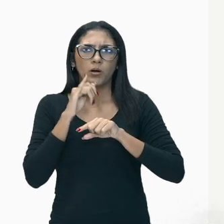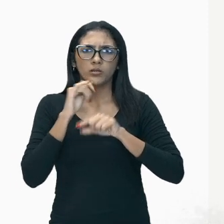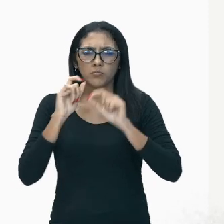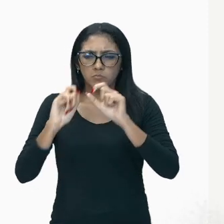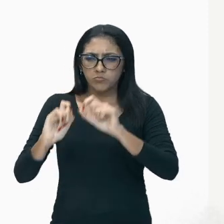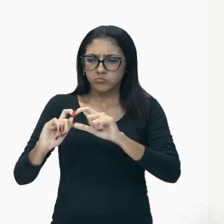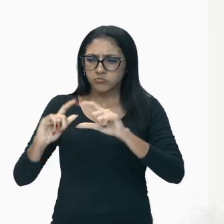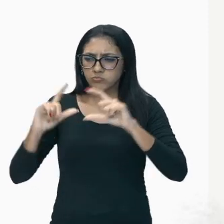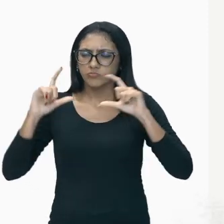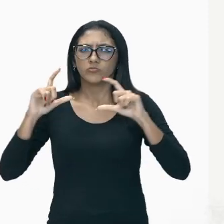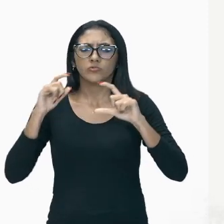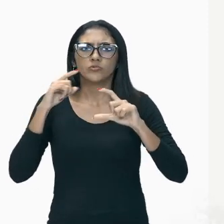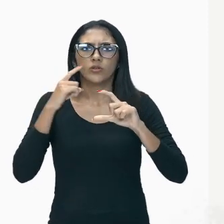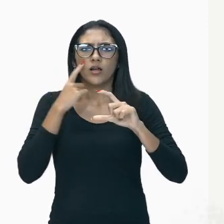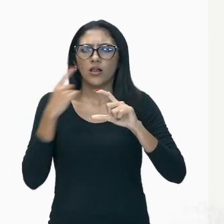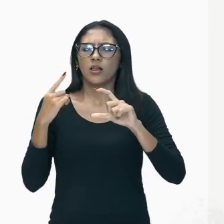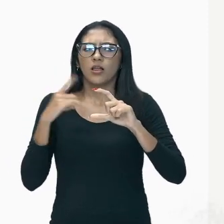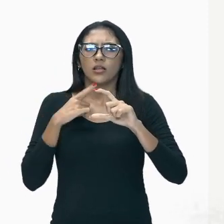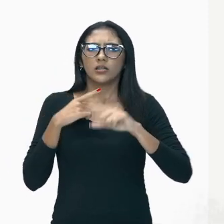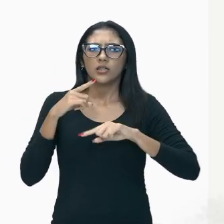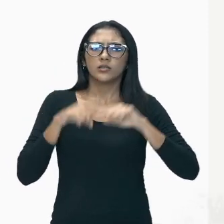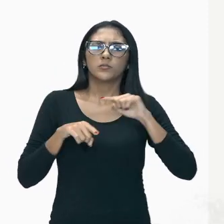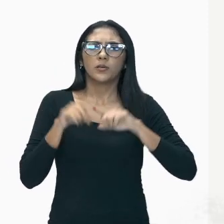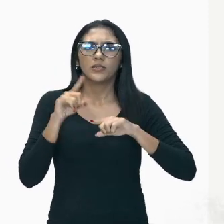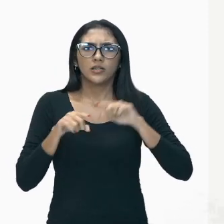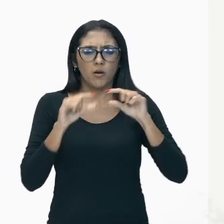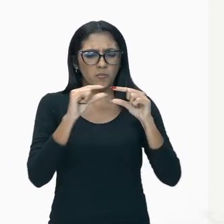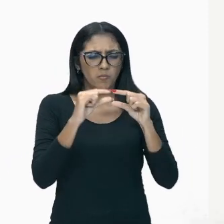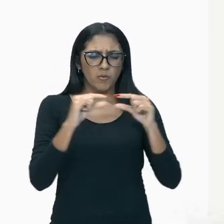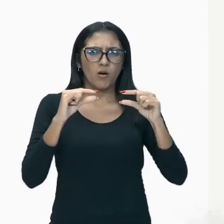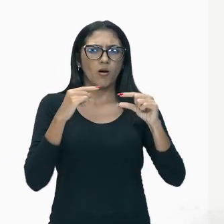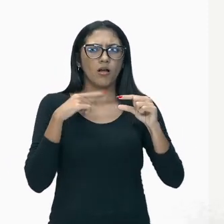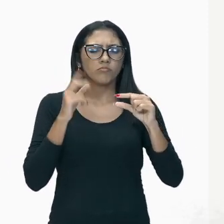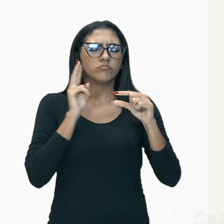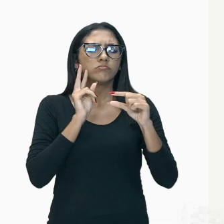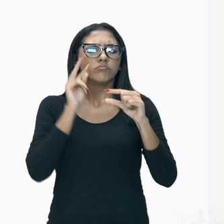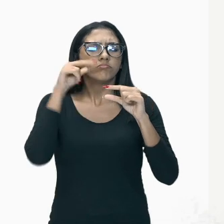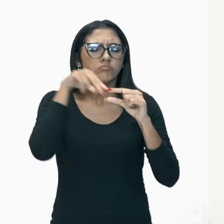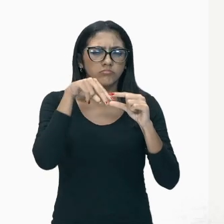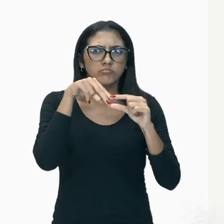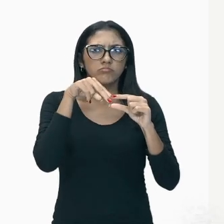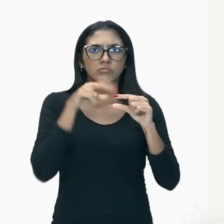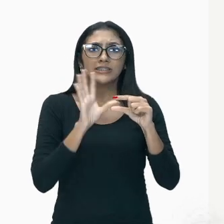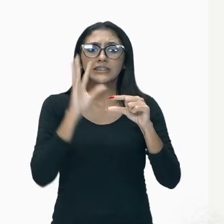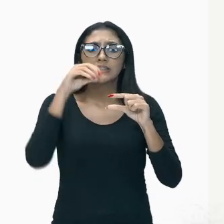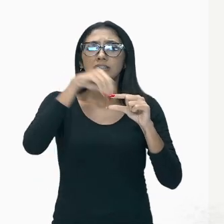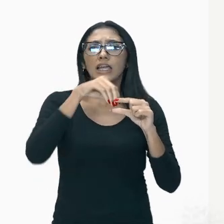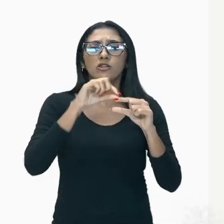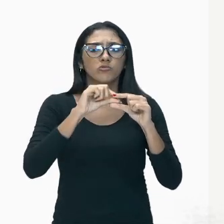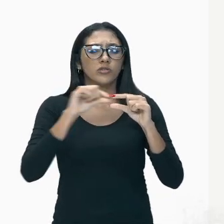uma resistência e dentro desse aparelho, ele que tem essa